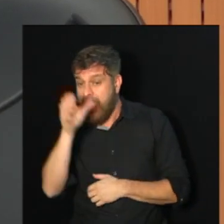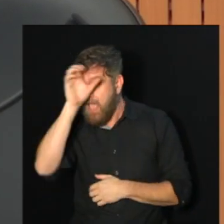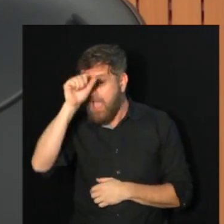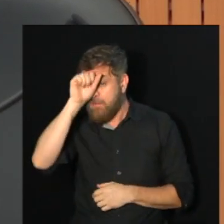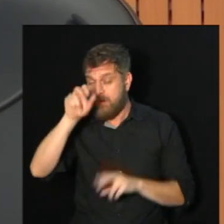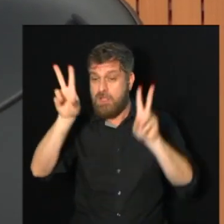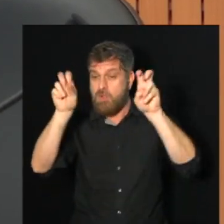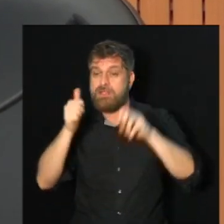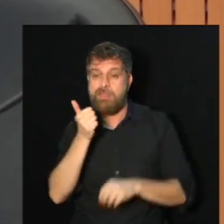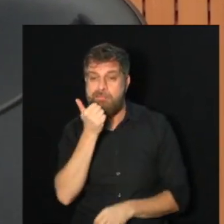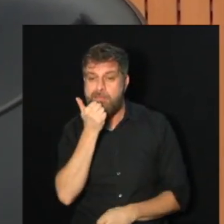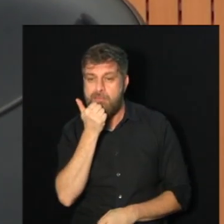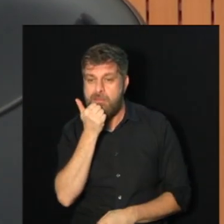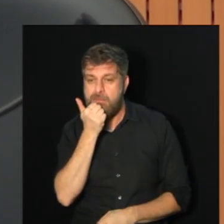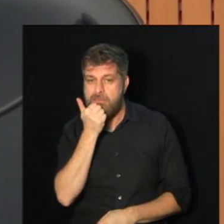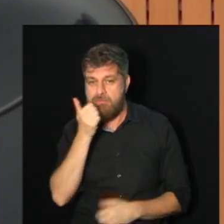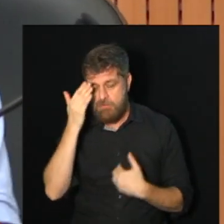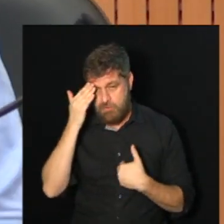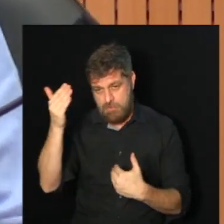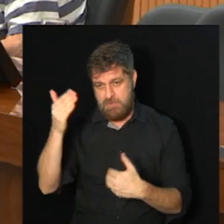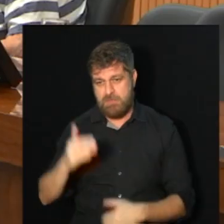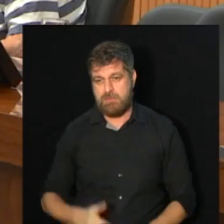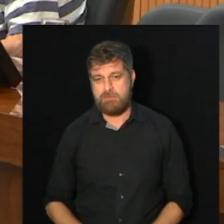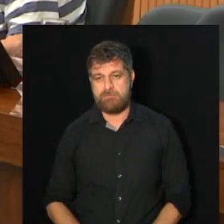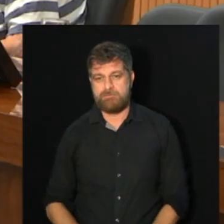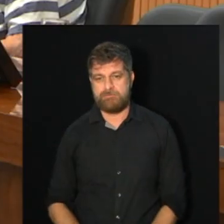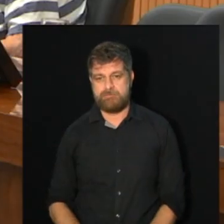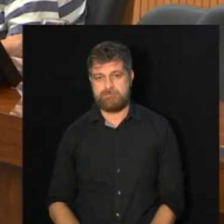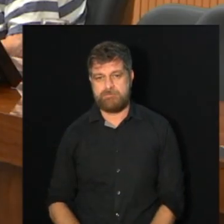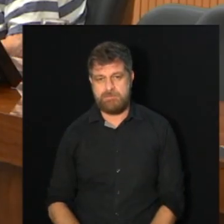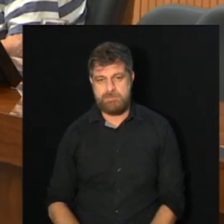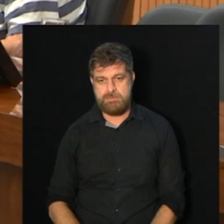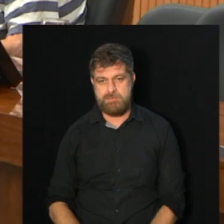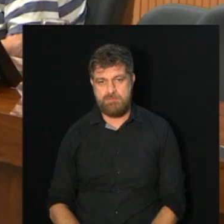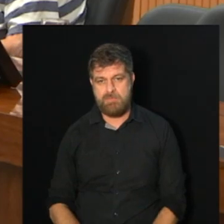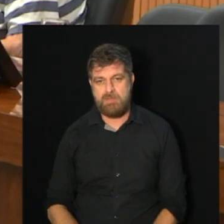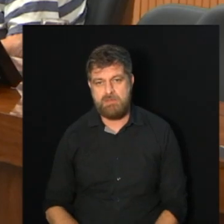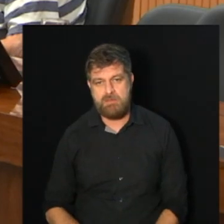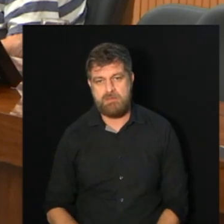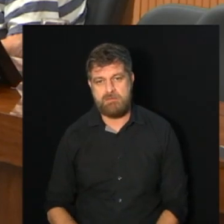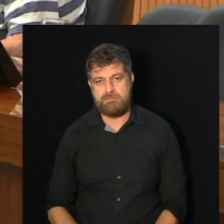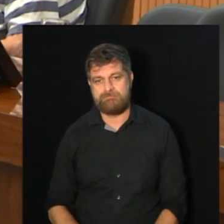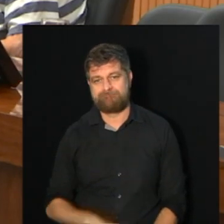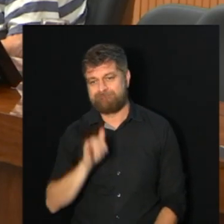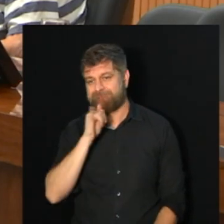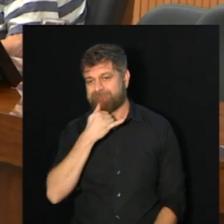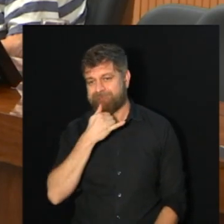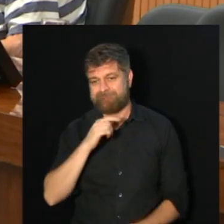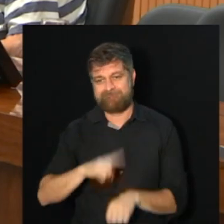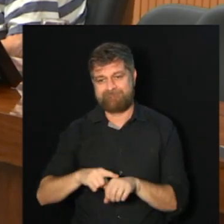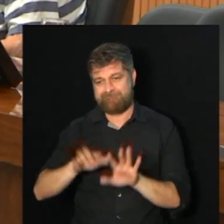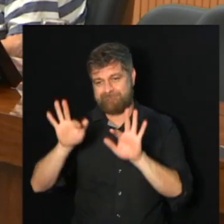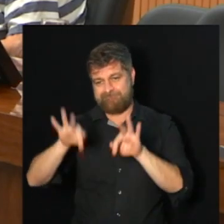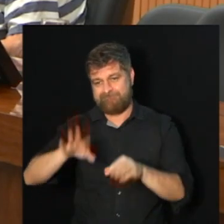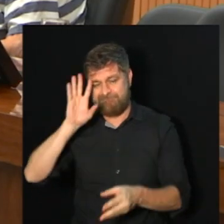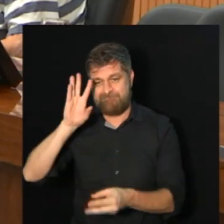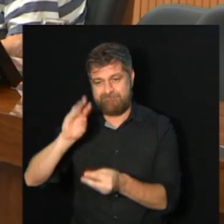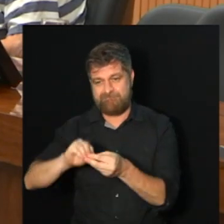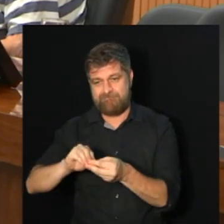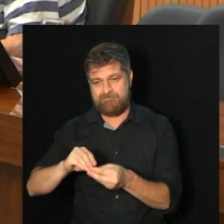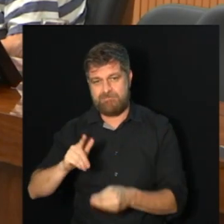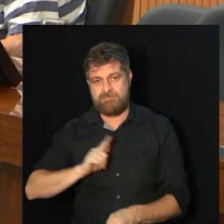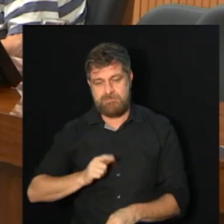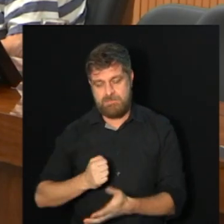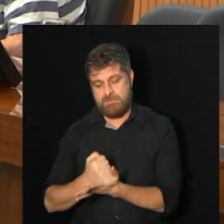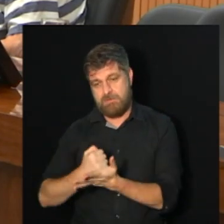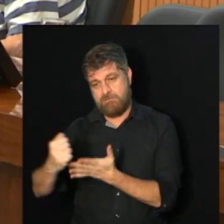sobre radioamador. Muito obrigado. Obrigado, Henrique. Infelizmente, nós temos que encerrar a sessão, porque nós estamos com o nosso